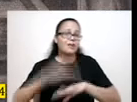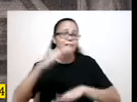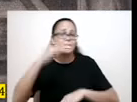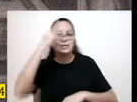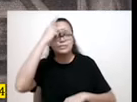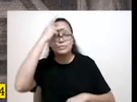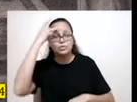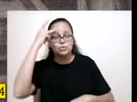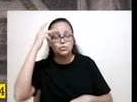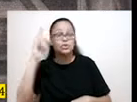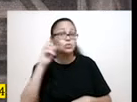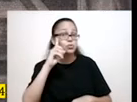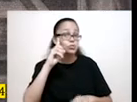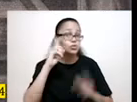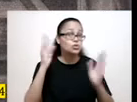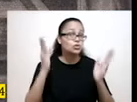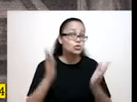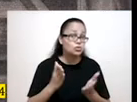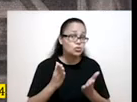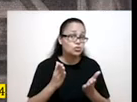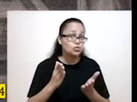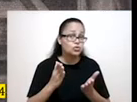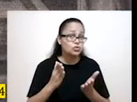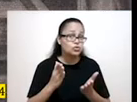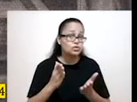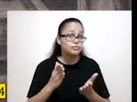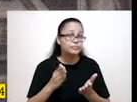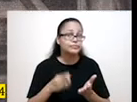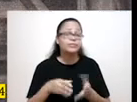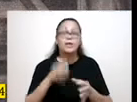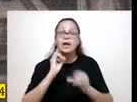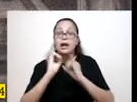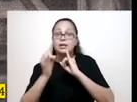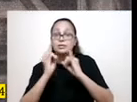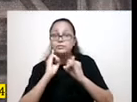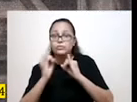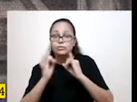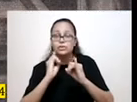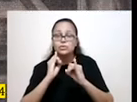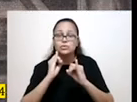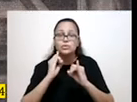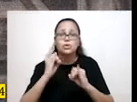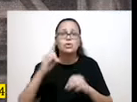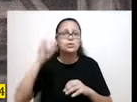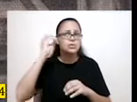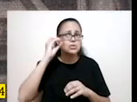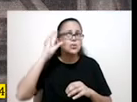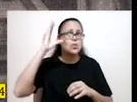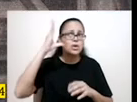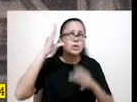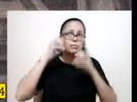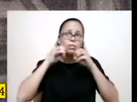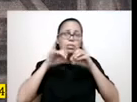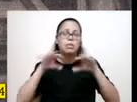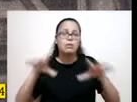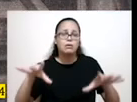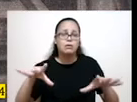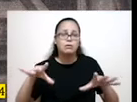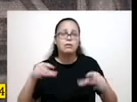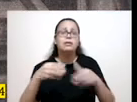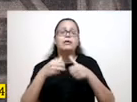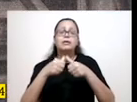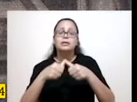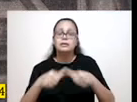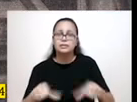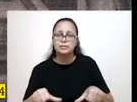dias atuais, a produção e a divulgação de informações e conhecimento continuam ligados ao